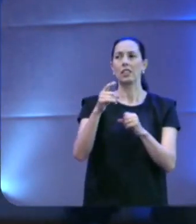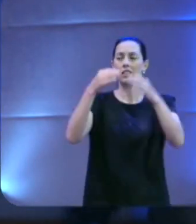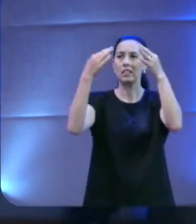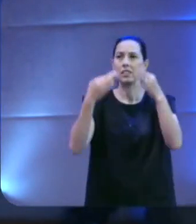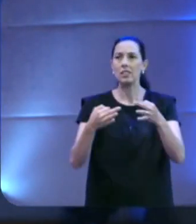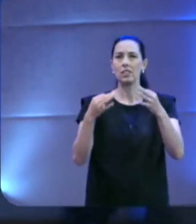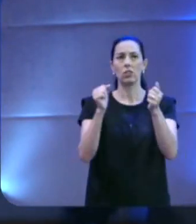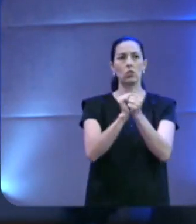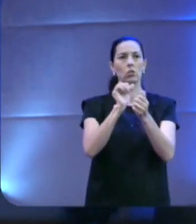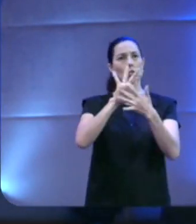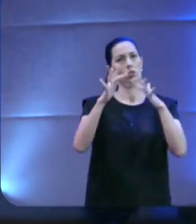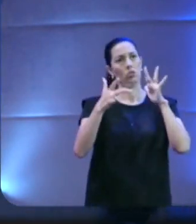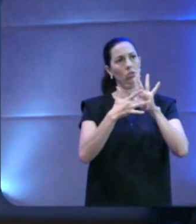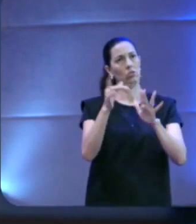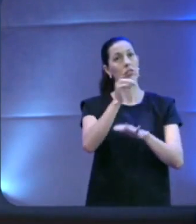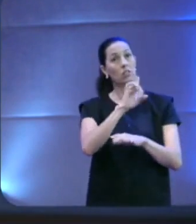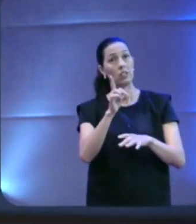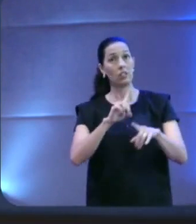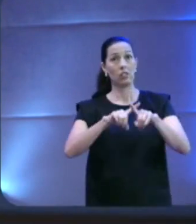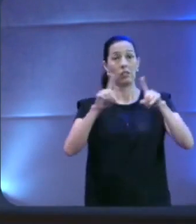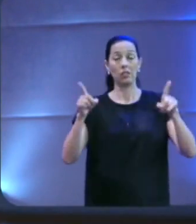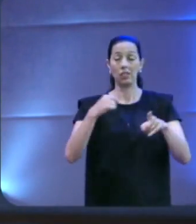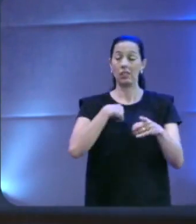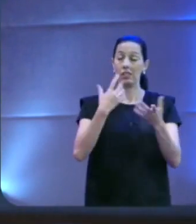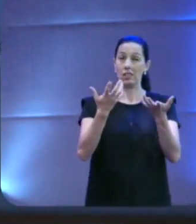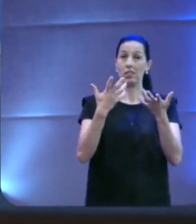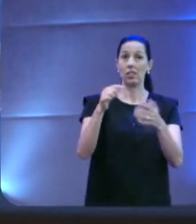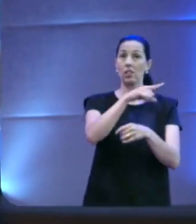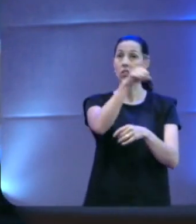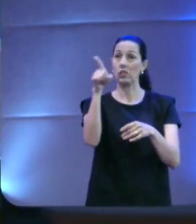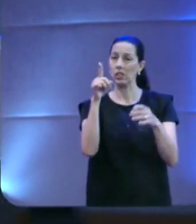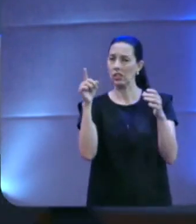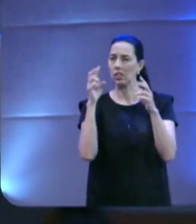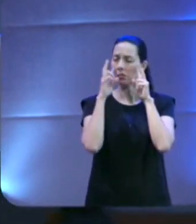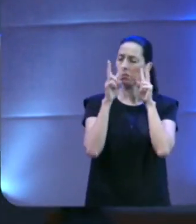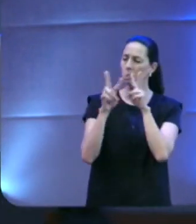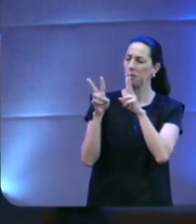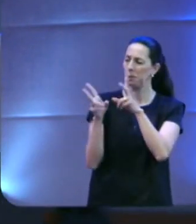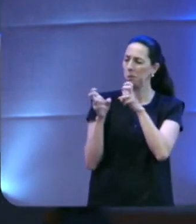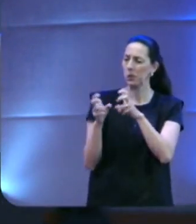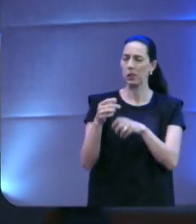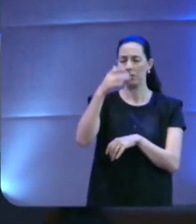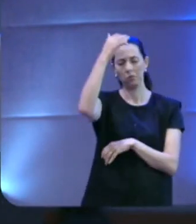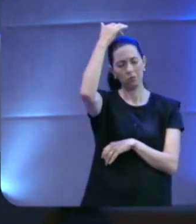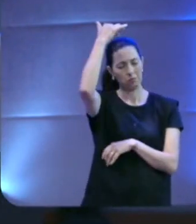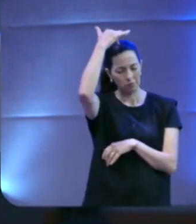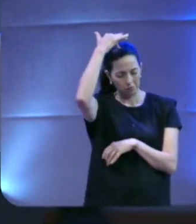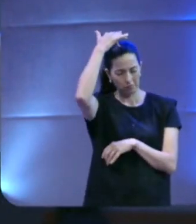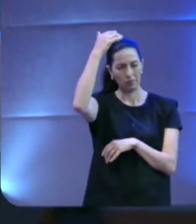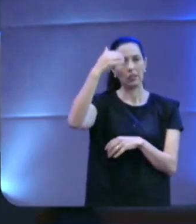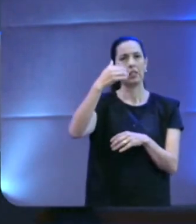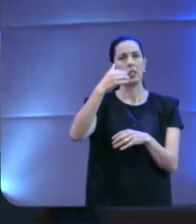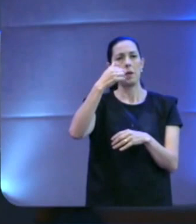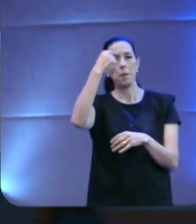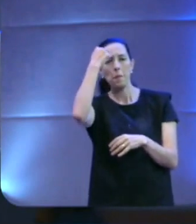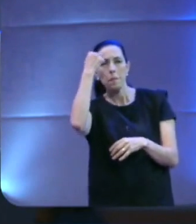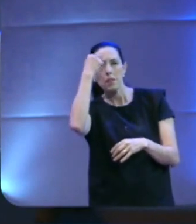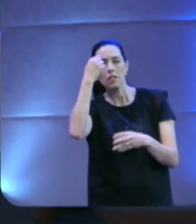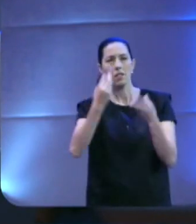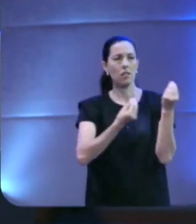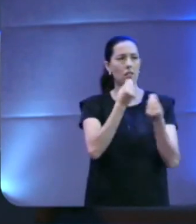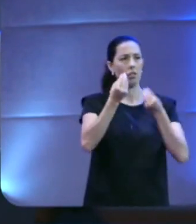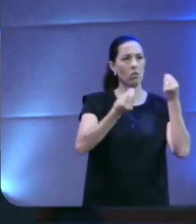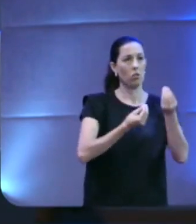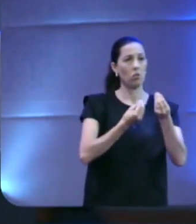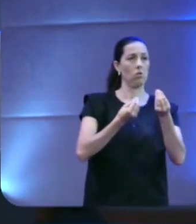eu te convido a observar esse momento junto conosco, a meditar, a pensar no seu relacionamento com Deus. E o